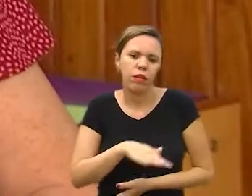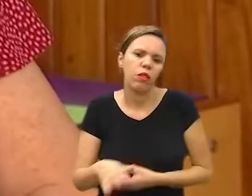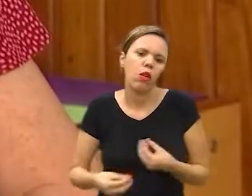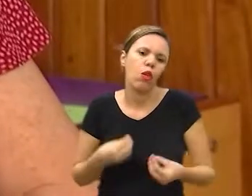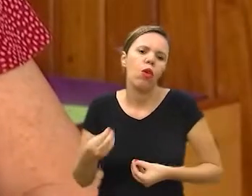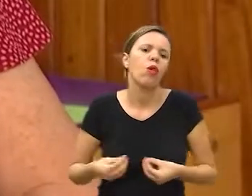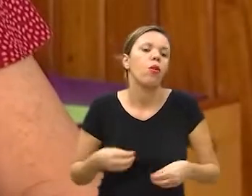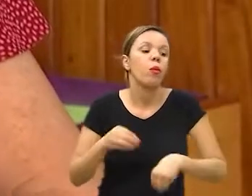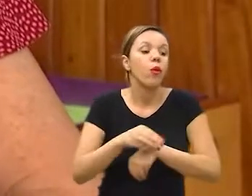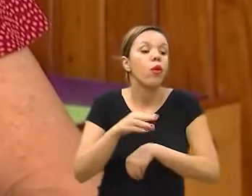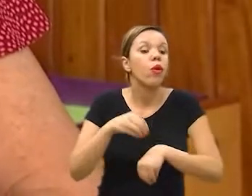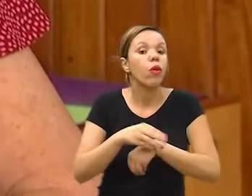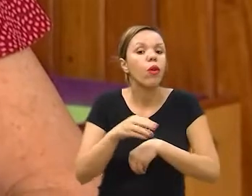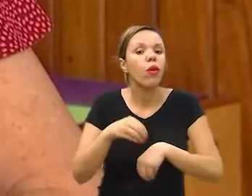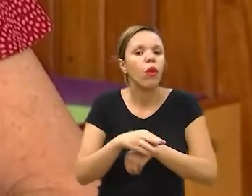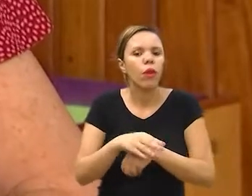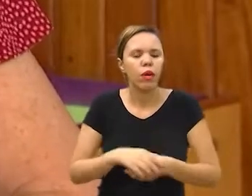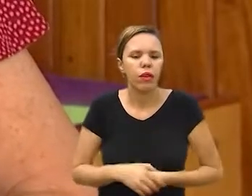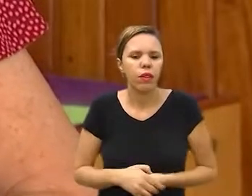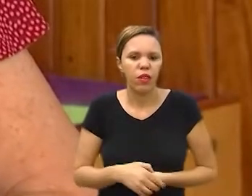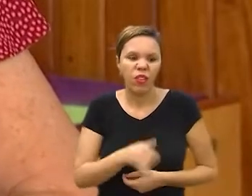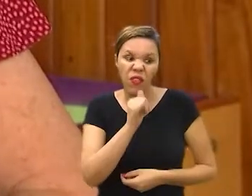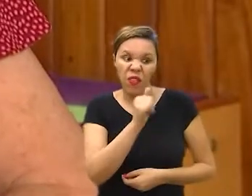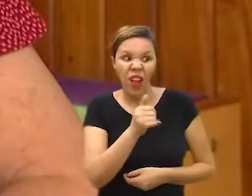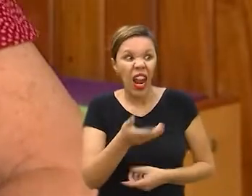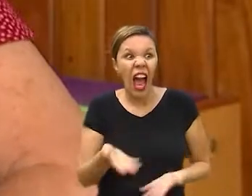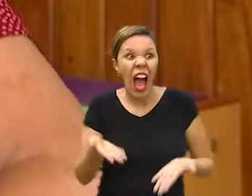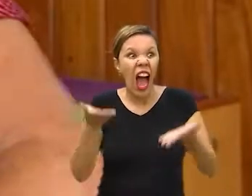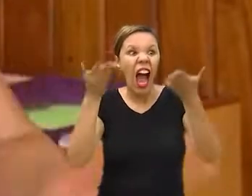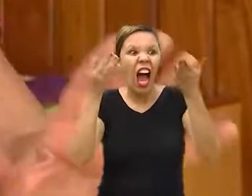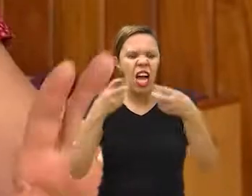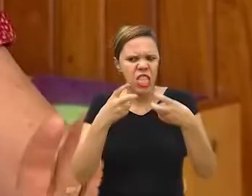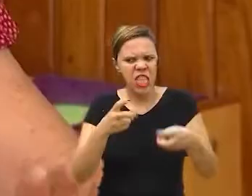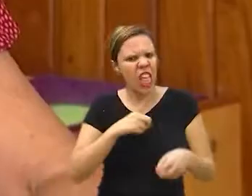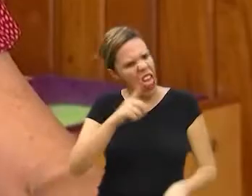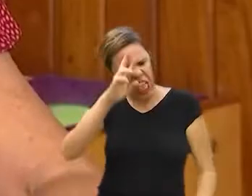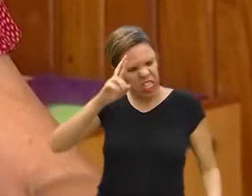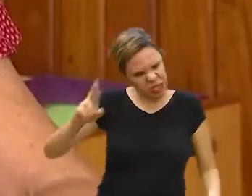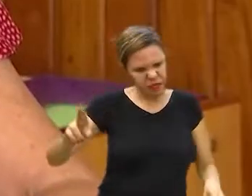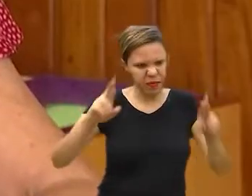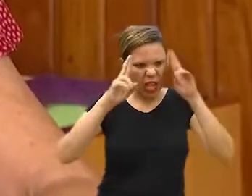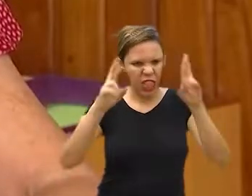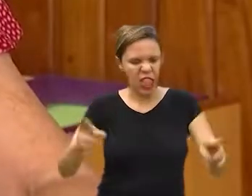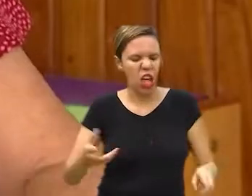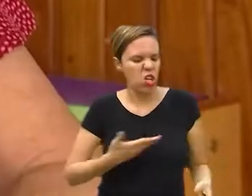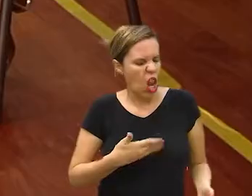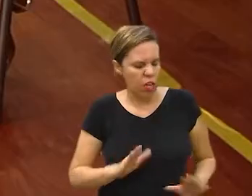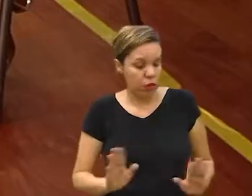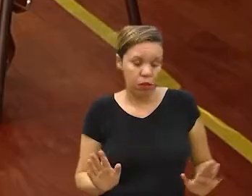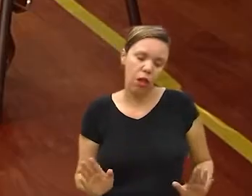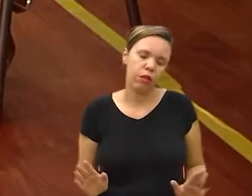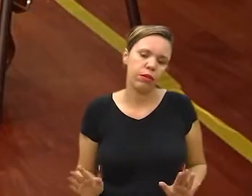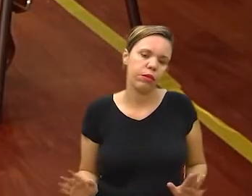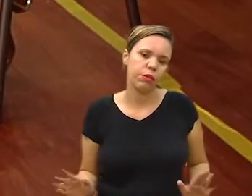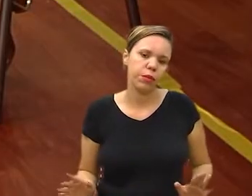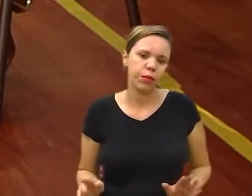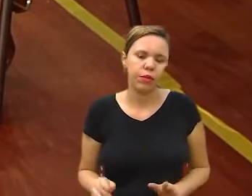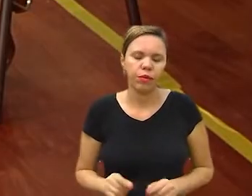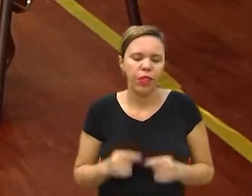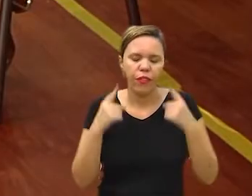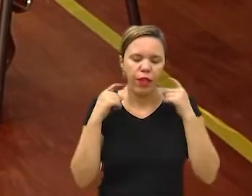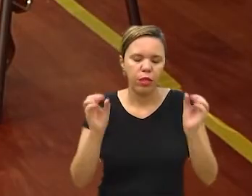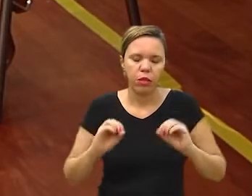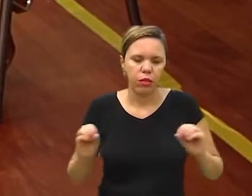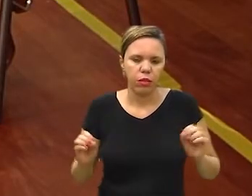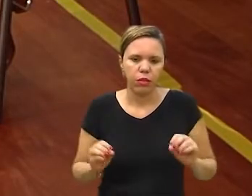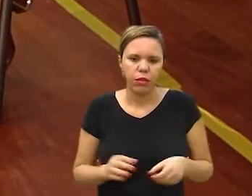que a gente passa isso? A gente não fala alto com a criança e fala, você tem que respeitar seus colegas. Não. Não faz uma lista de